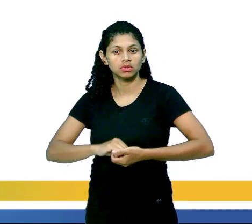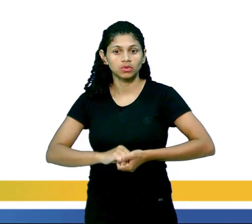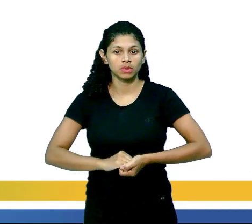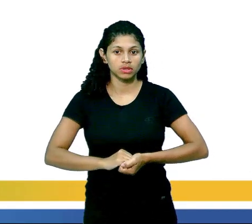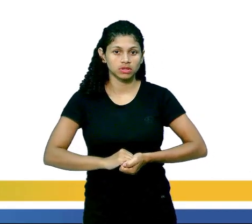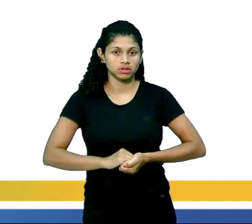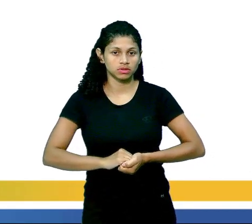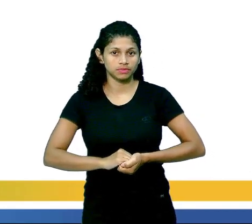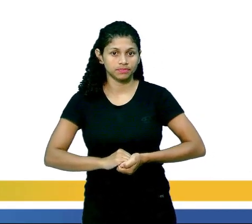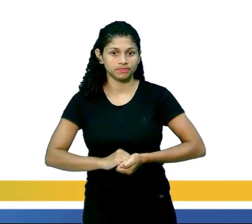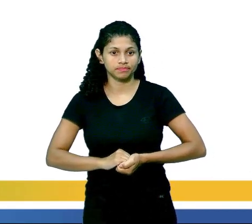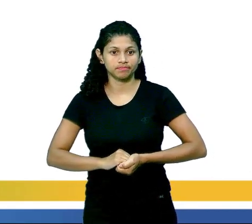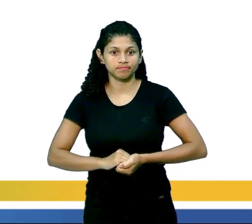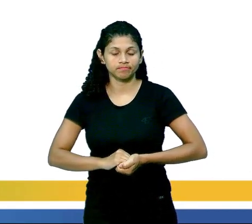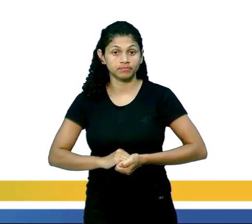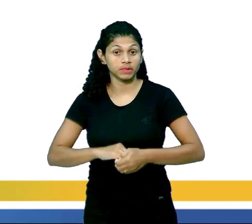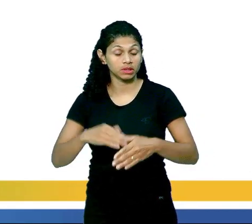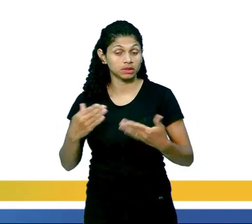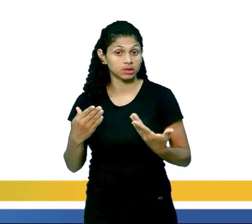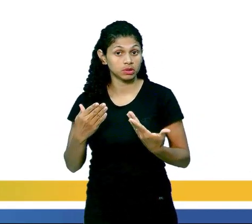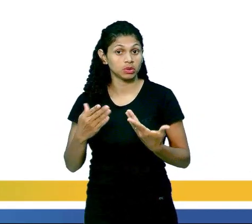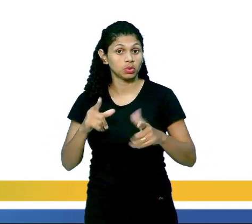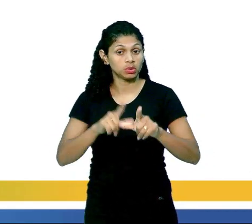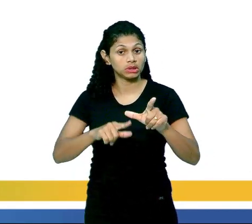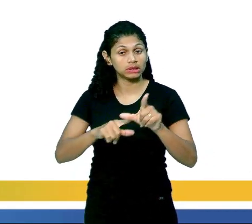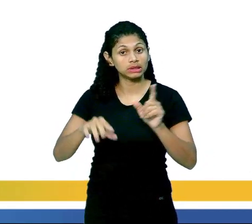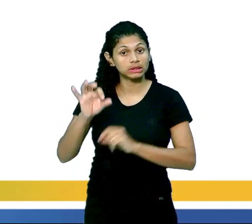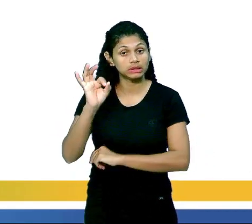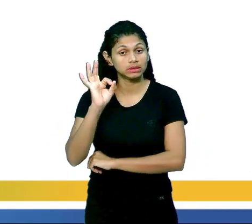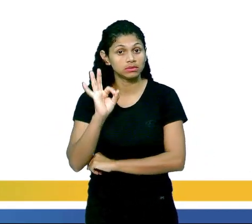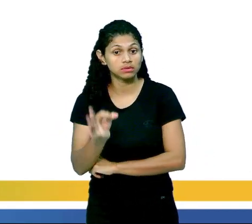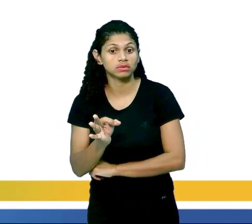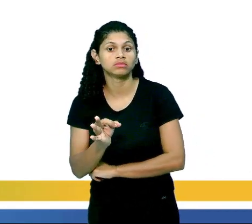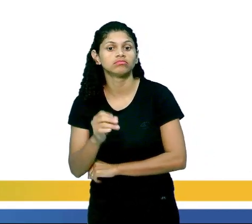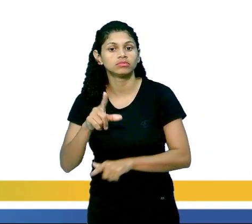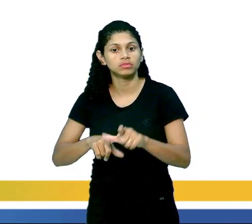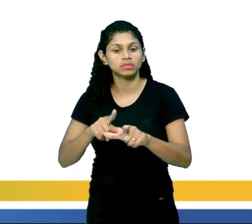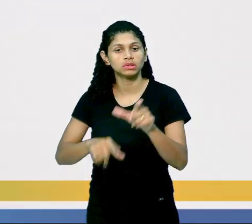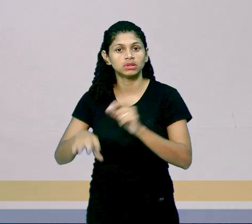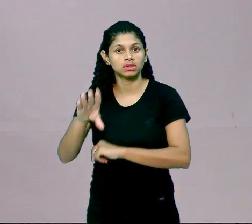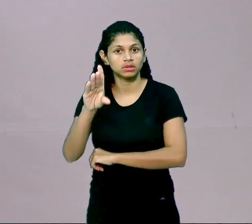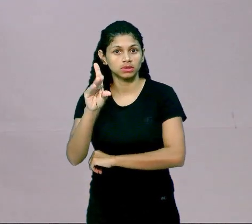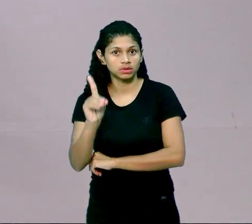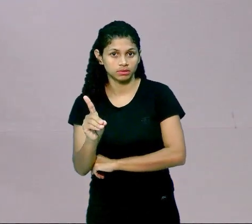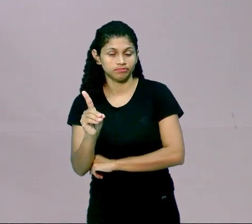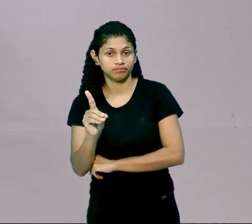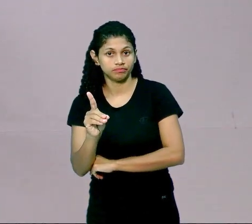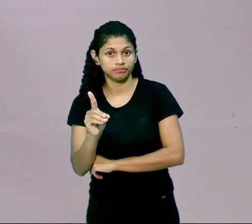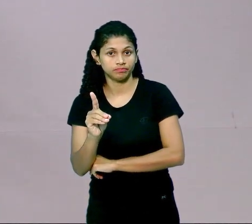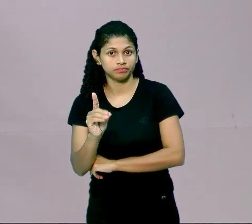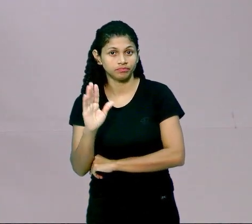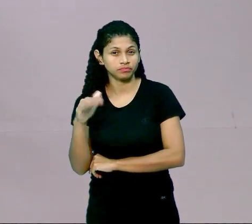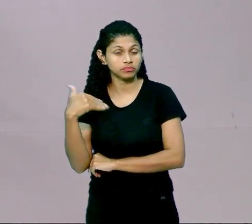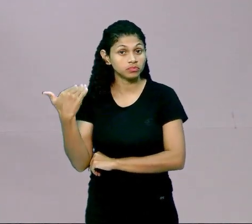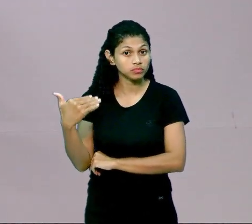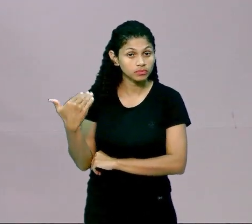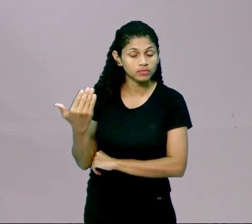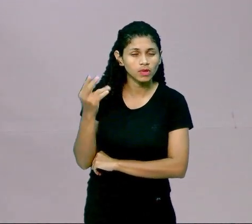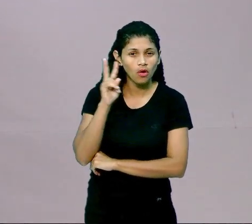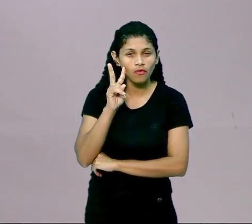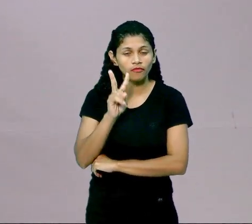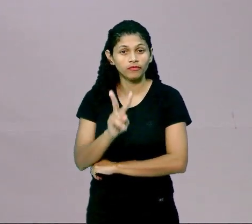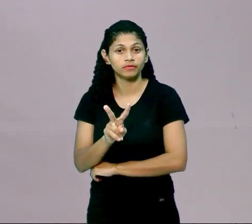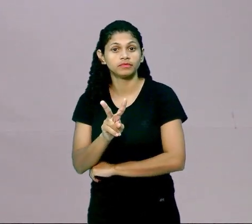bijetiva. Portanto, aí, a nossa alternativa correta é a letra D. Então, pessoal, quando a gente vê aqui nesse